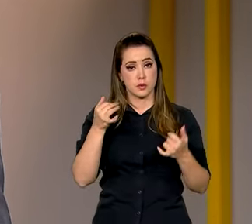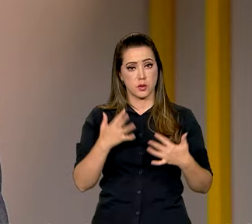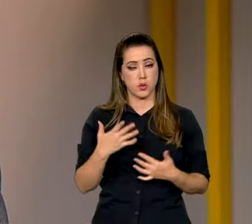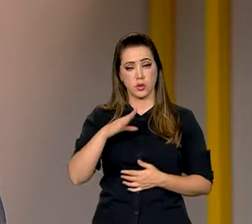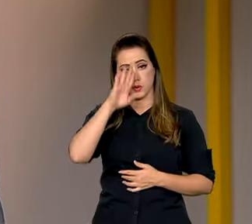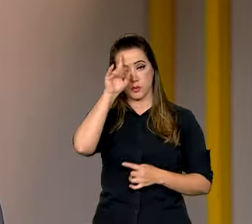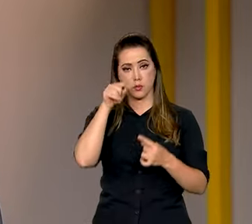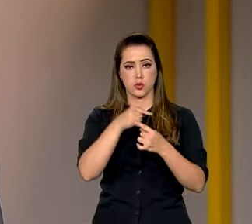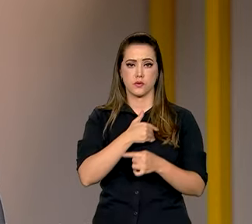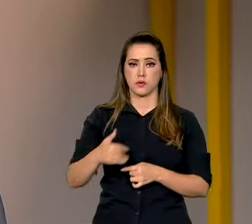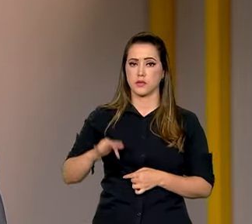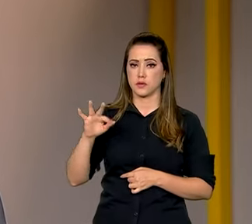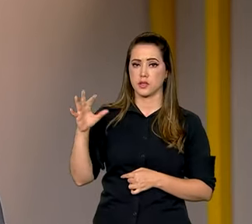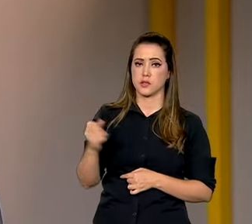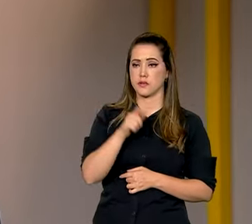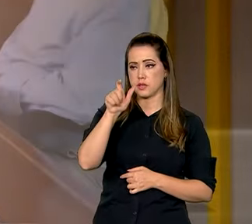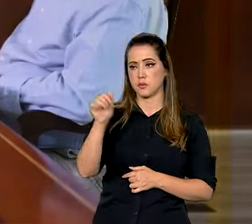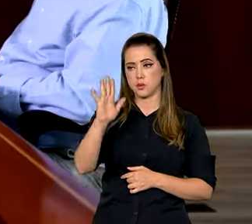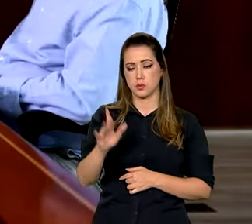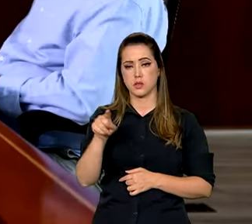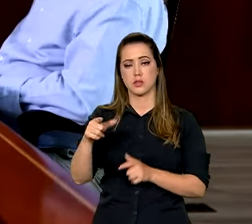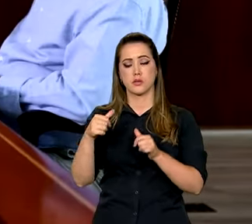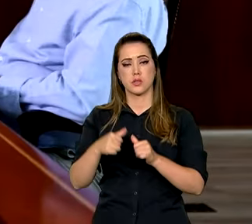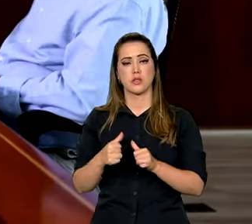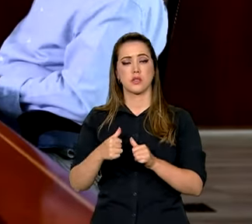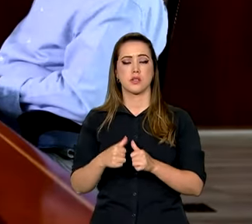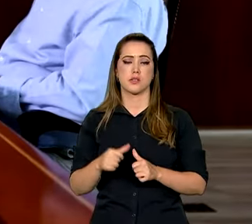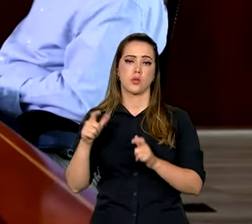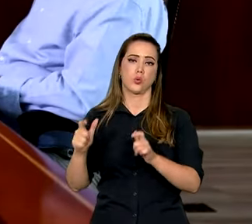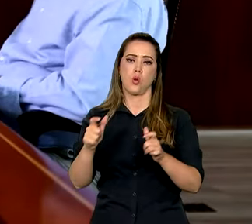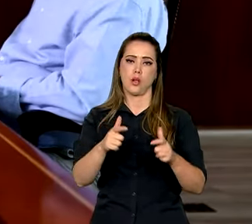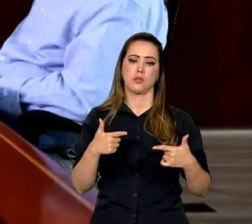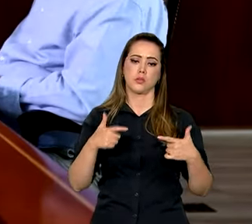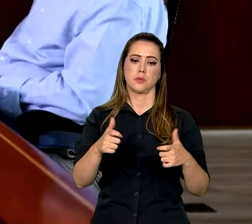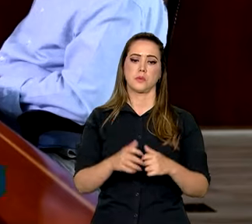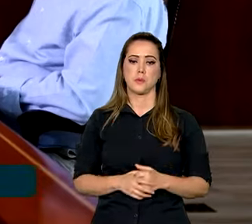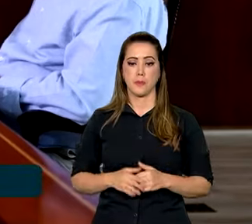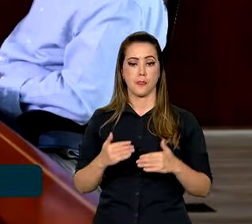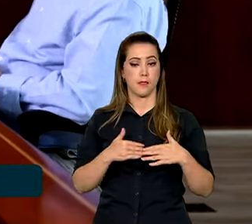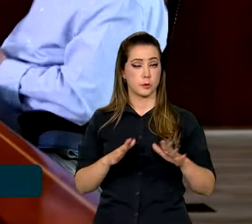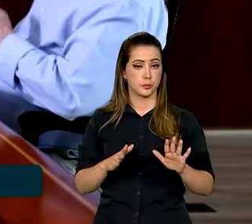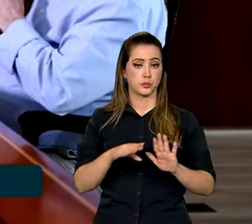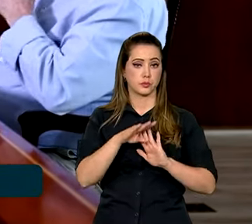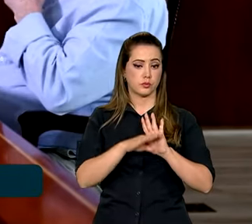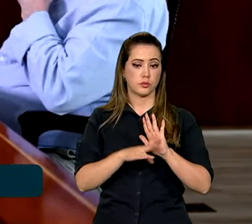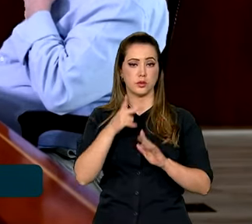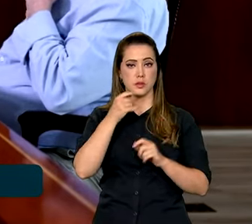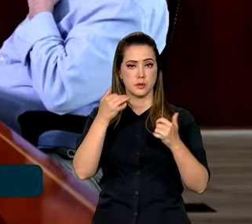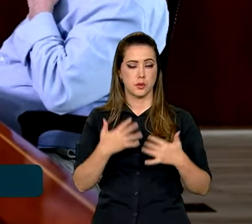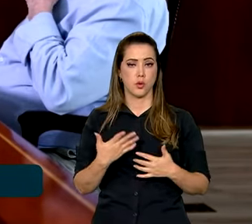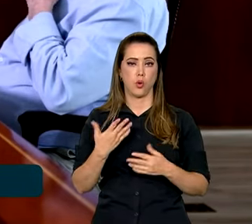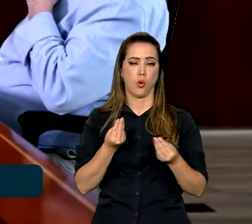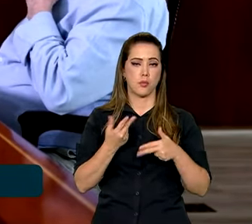retirar brasileiros da zona de conflito na abertura do programa o presidente Lula falou sobre a recuperação da